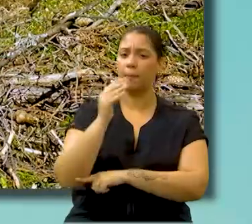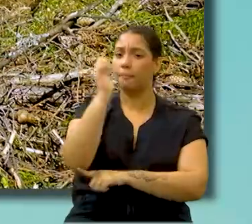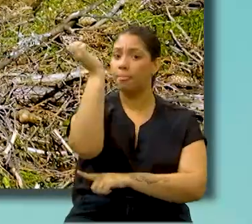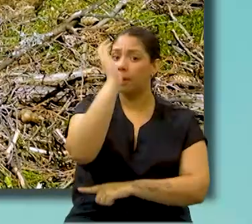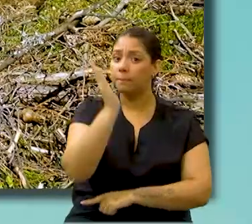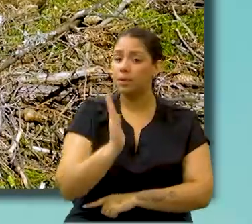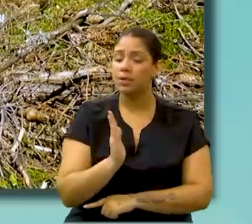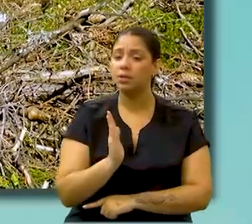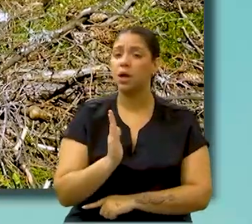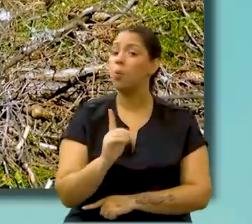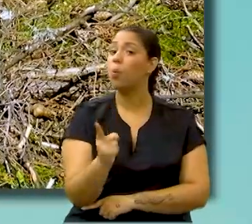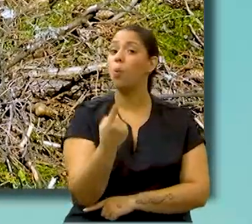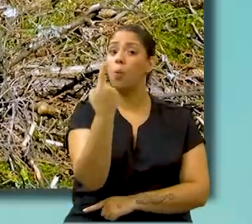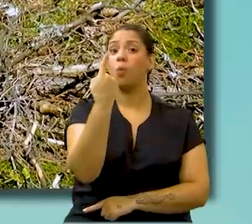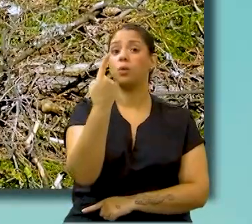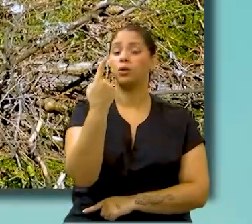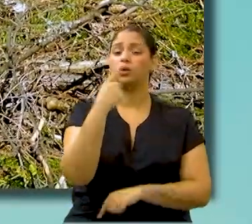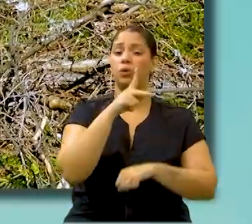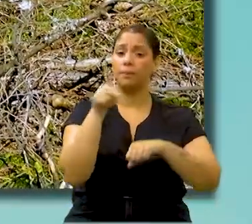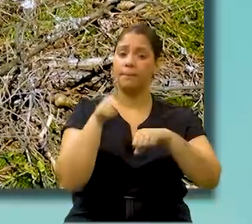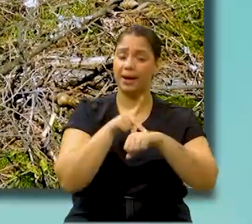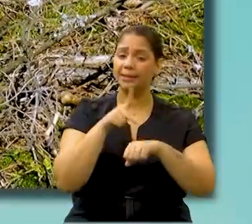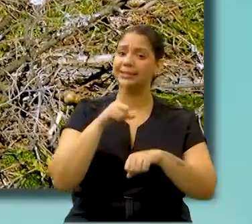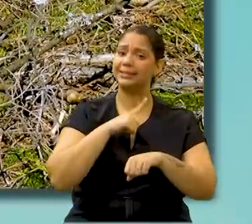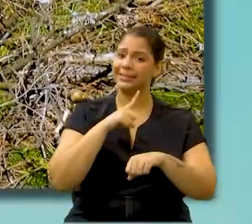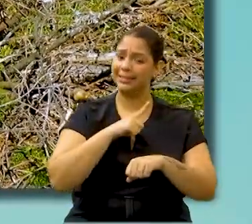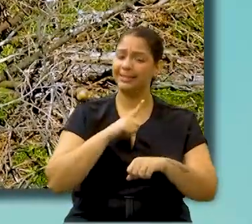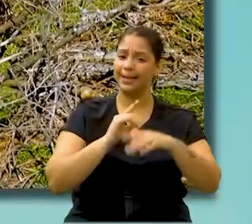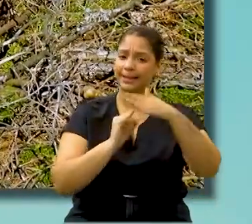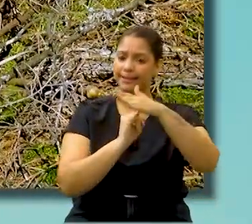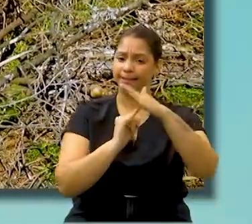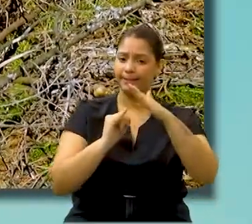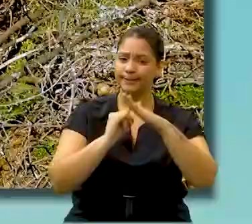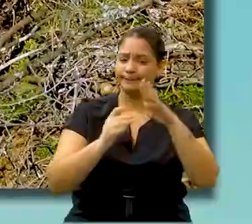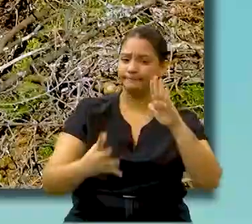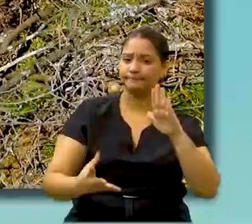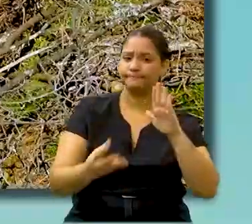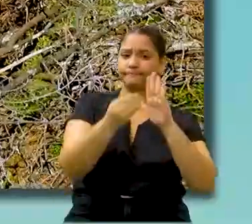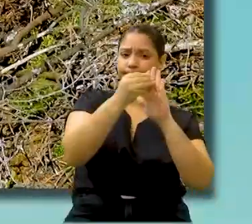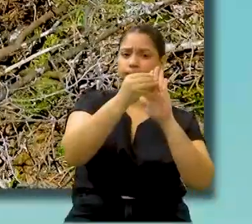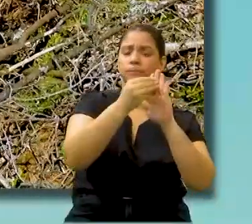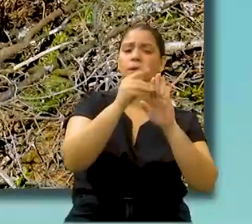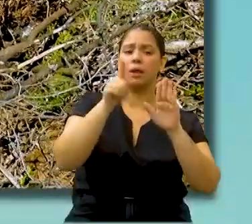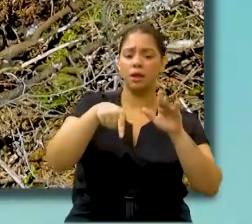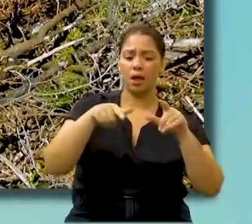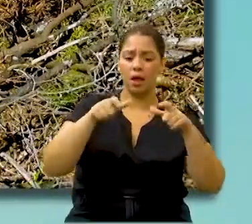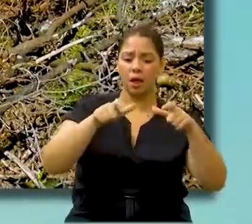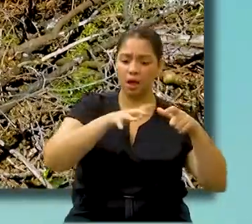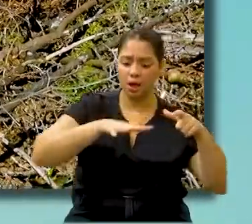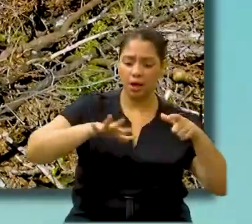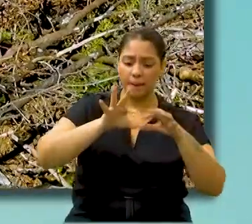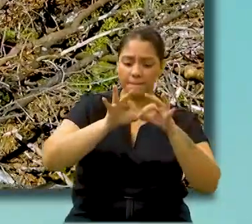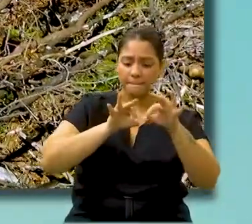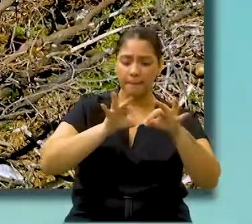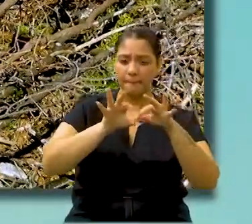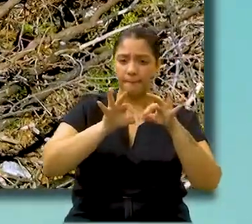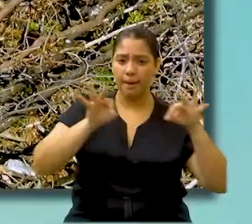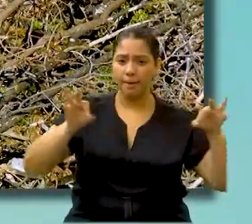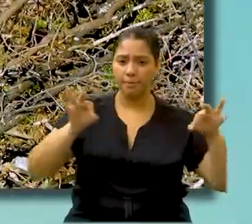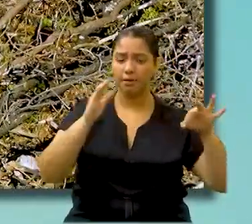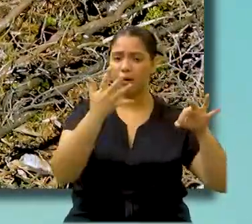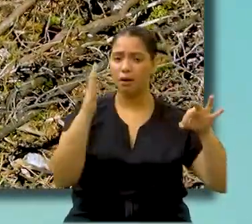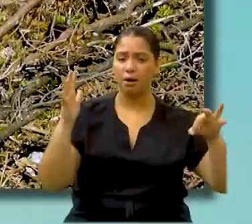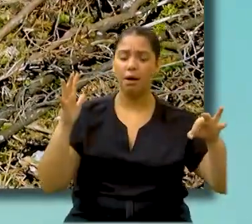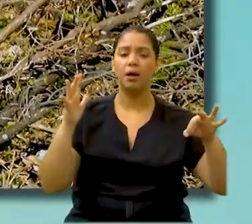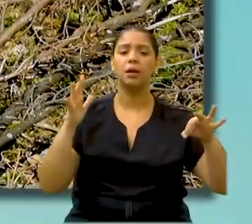ambiental. O Brasil, acho que é um único país que realmente institui a questão da reserva legal, que é essa metragem que